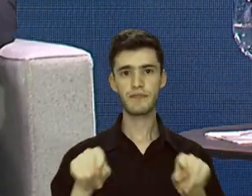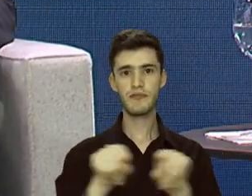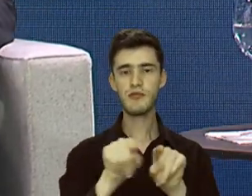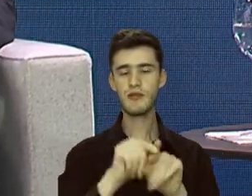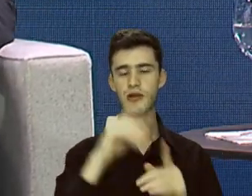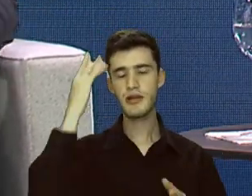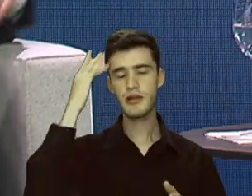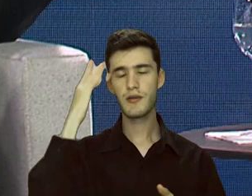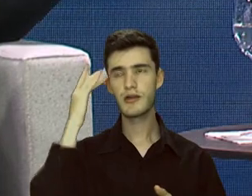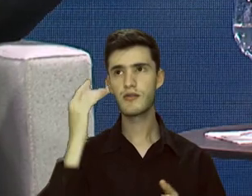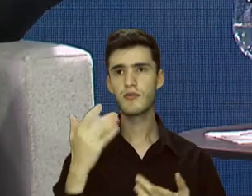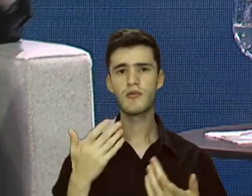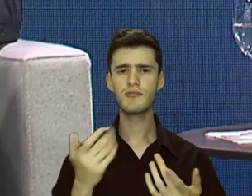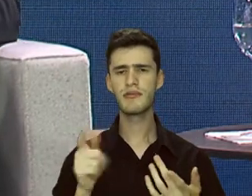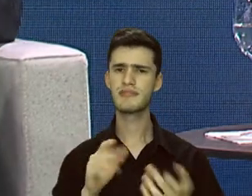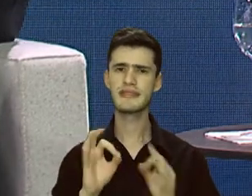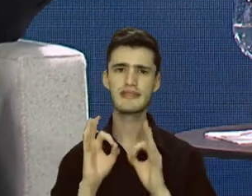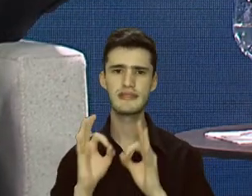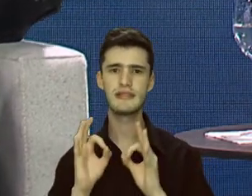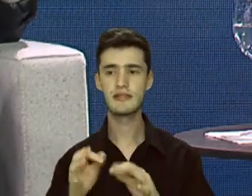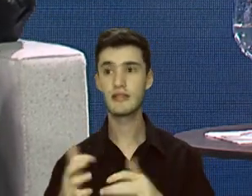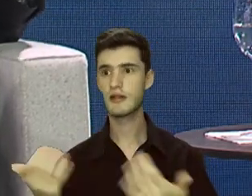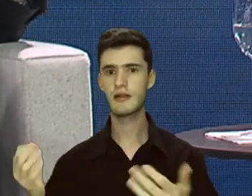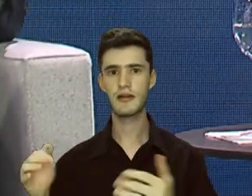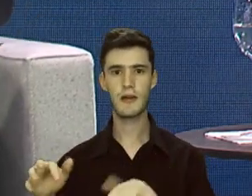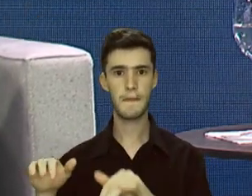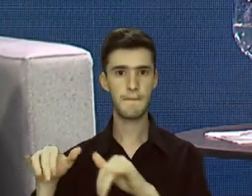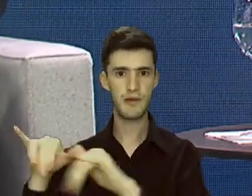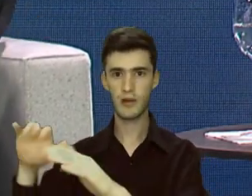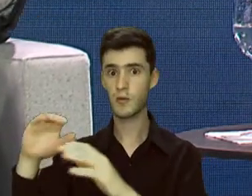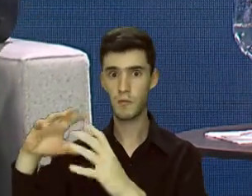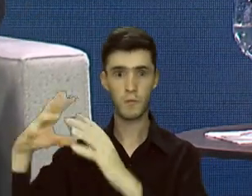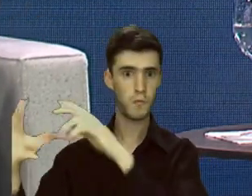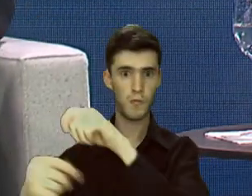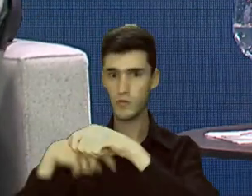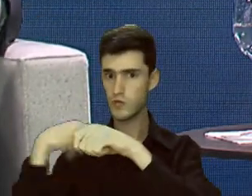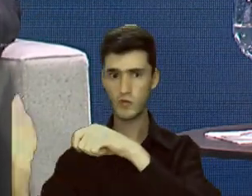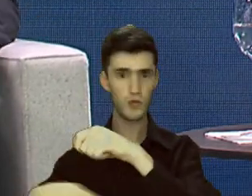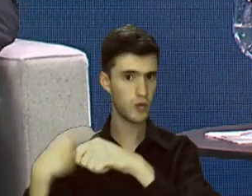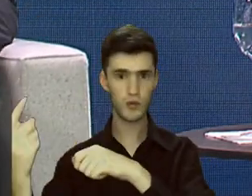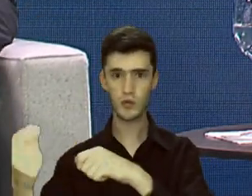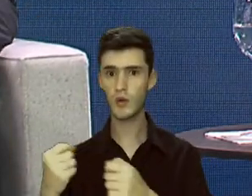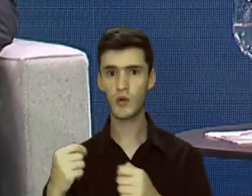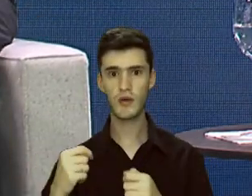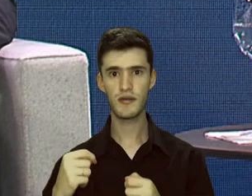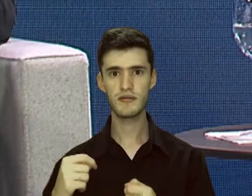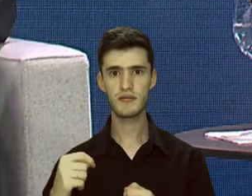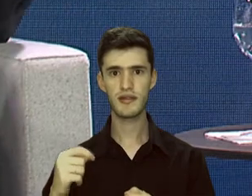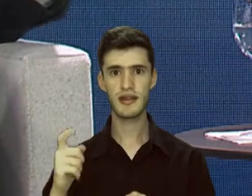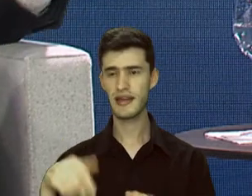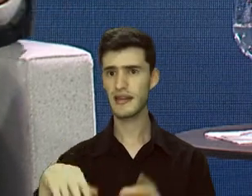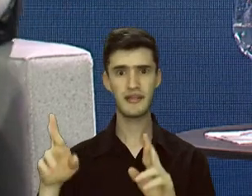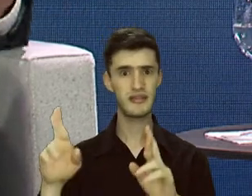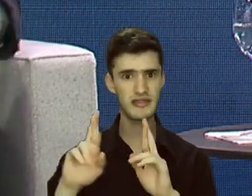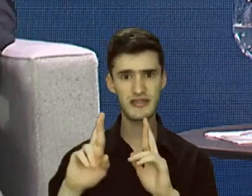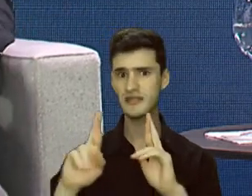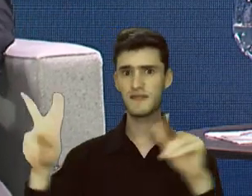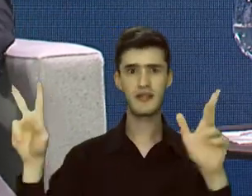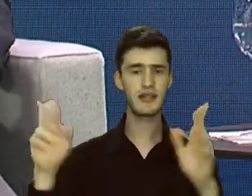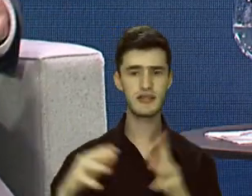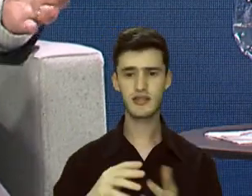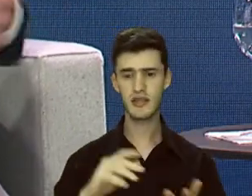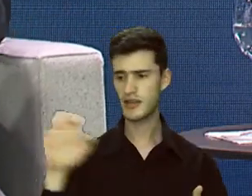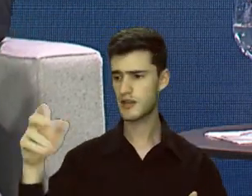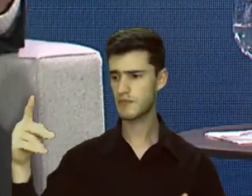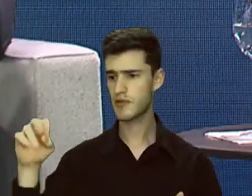como um todo os acres falou é completamente discrepante o que a gente vê hoje no Ibovespa em relação ao tamanho da representatividade